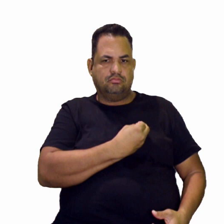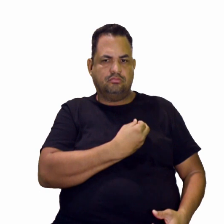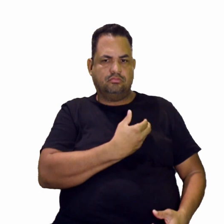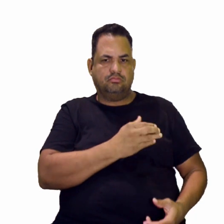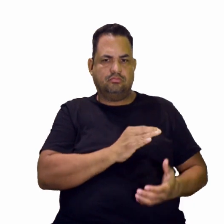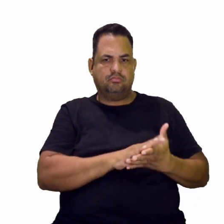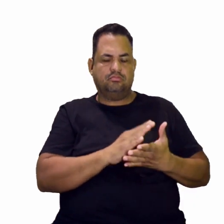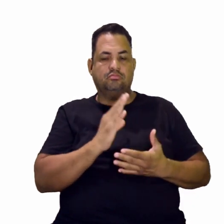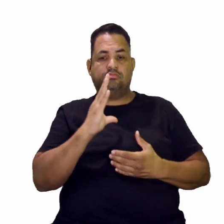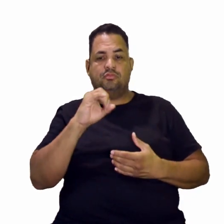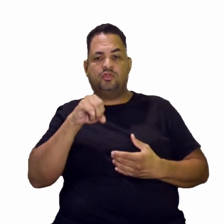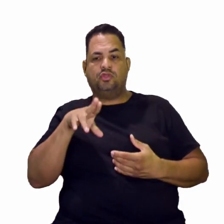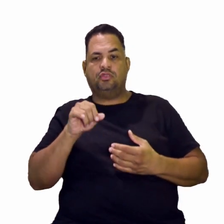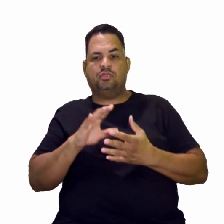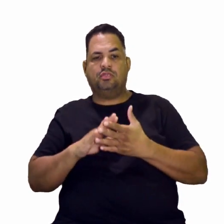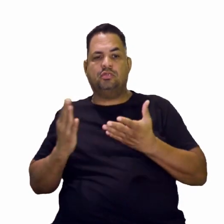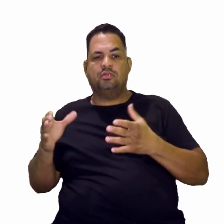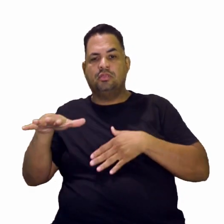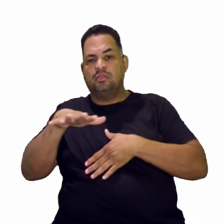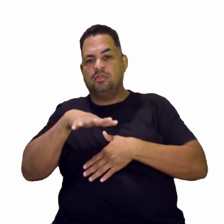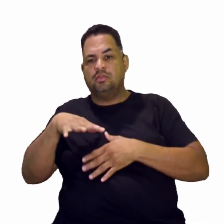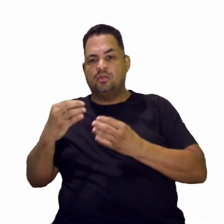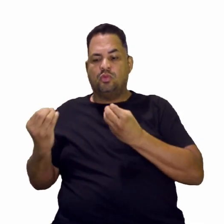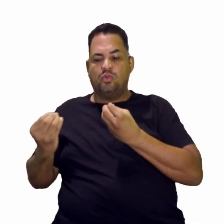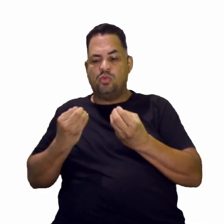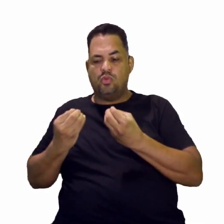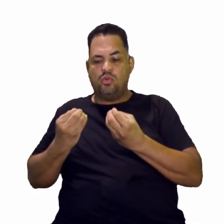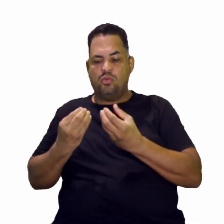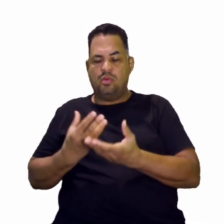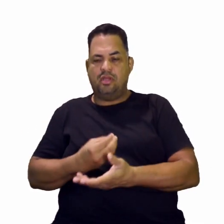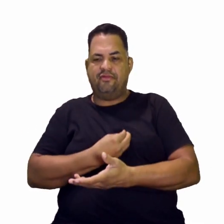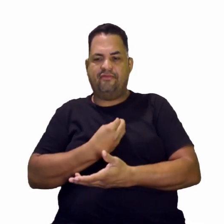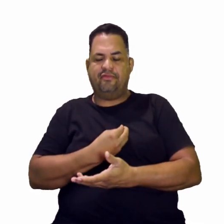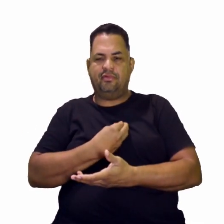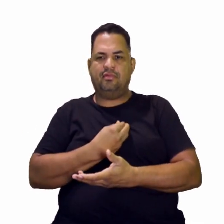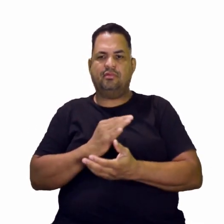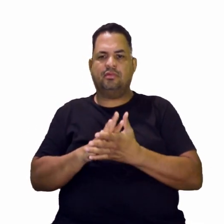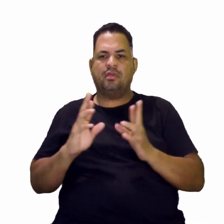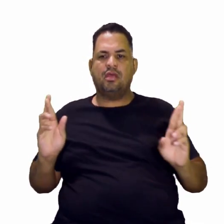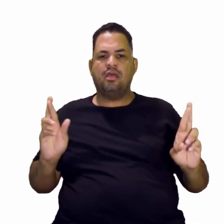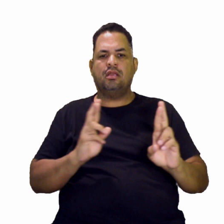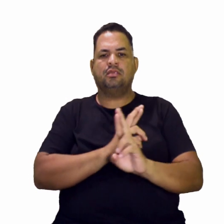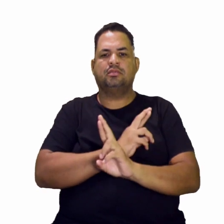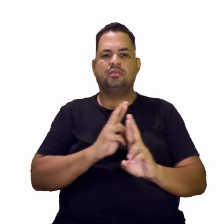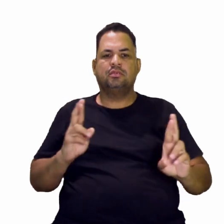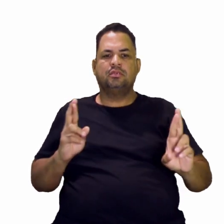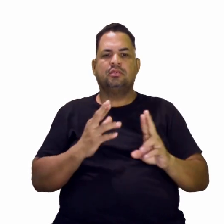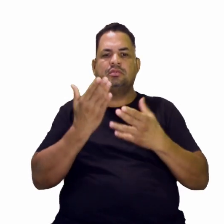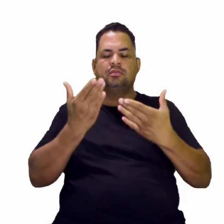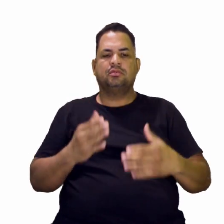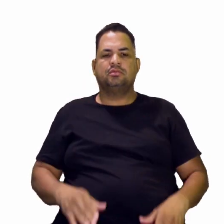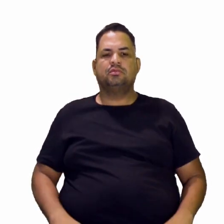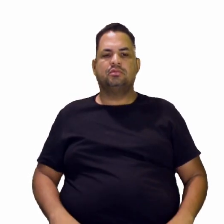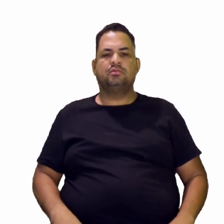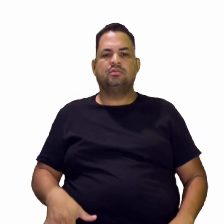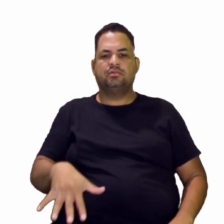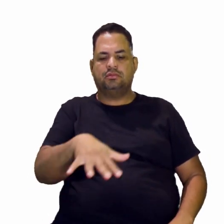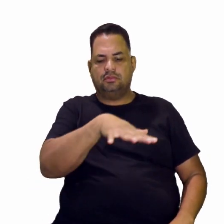vive, o nicho relaciona-se com o modo de vida, né? É o modo de vida dessa espécie